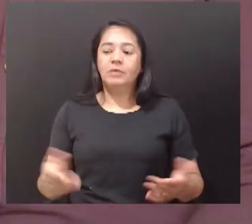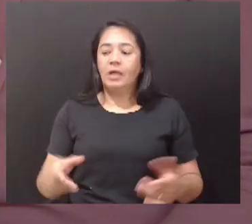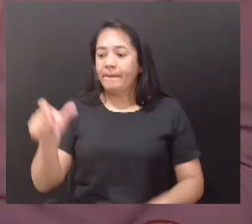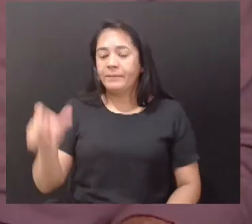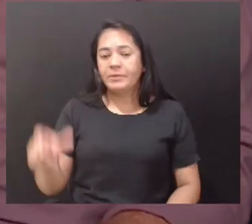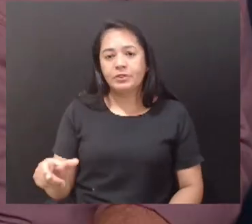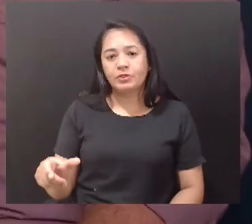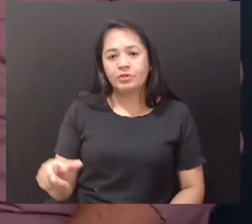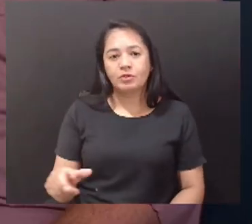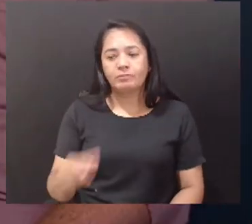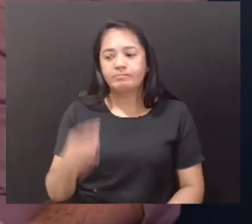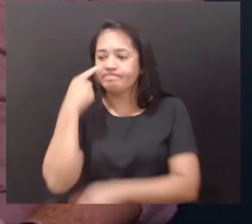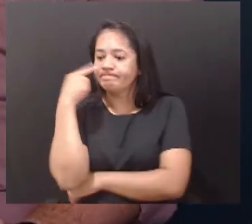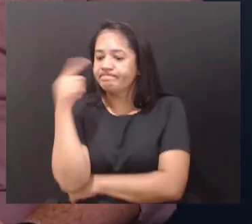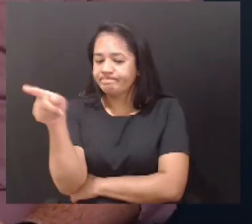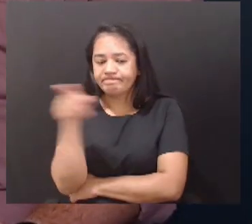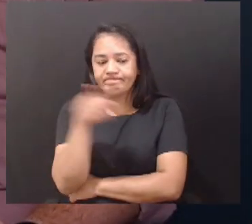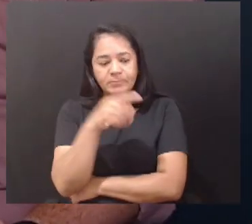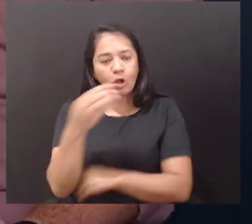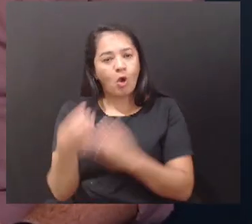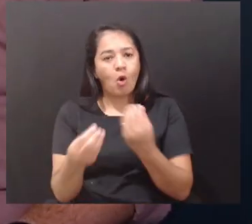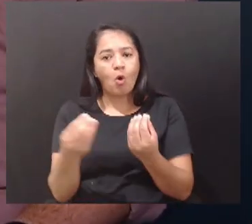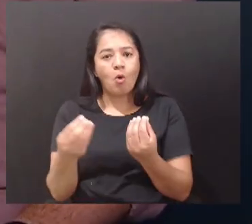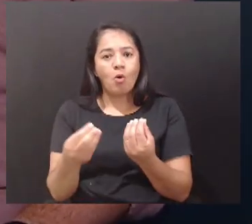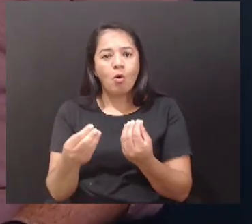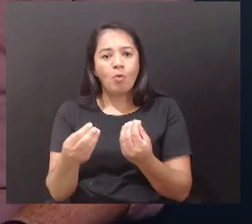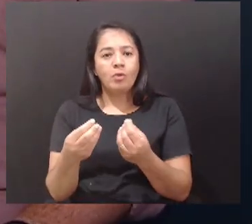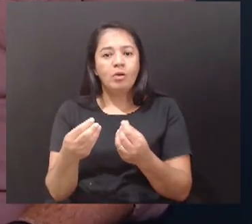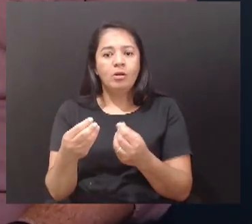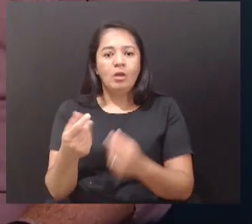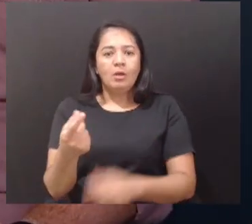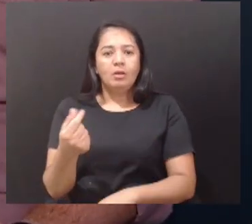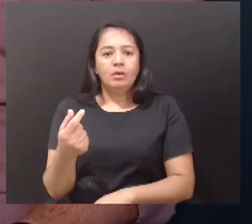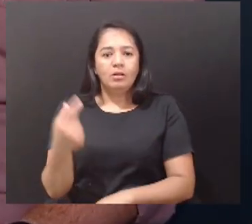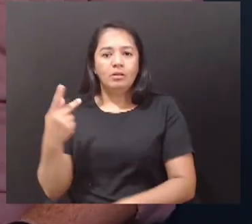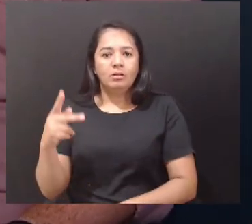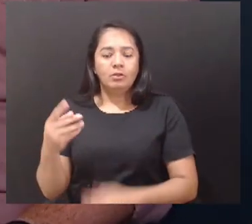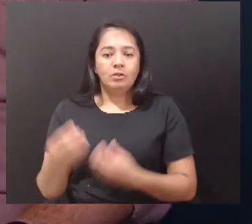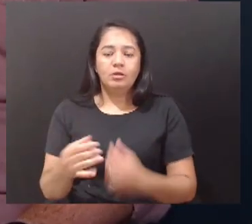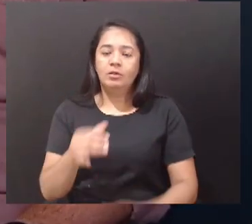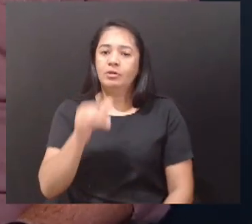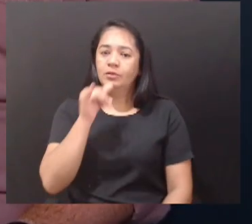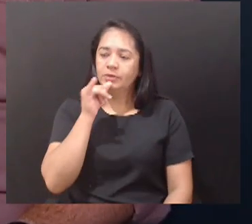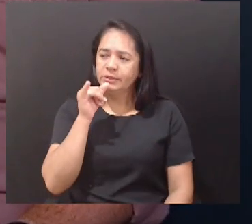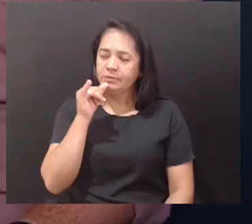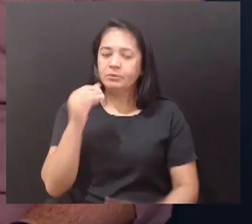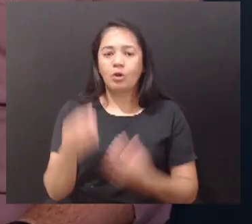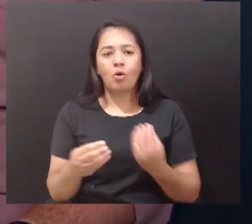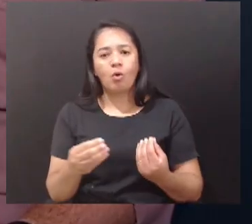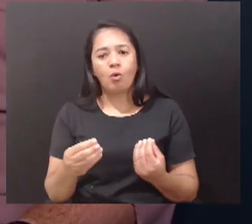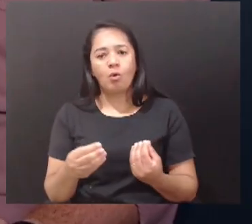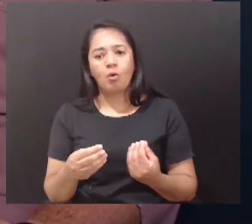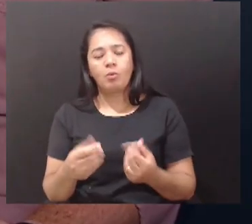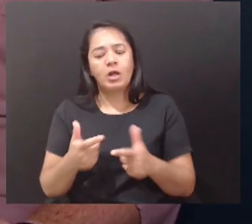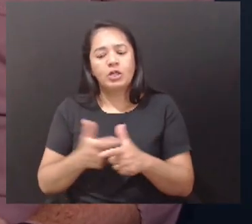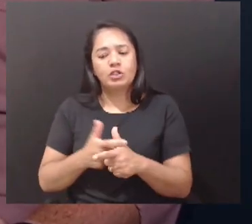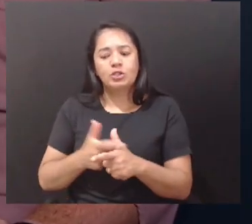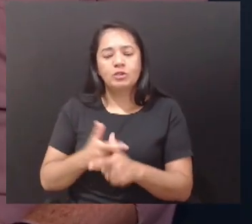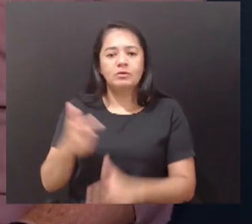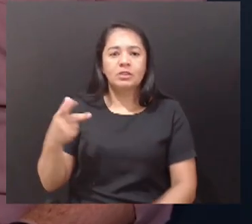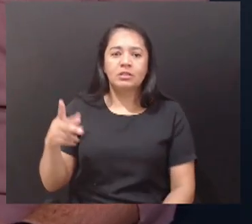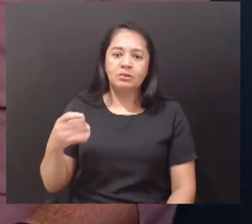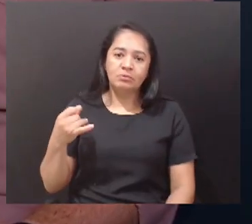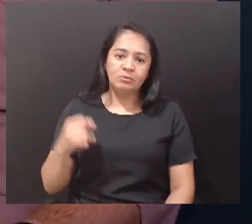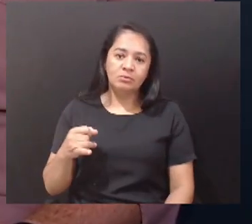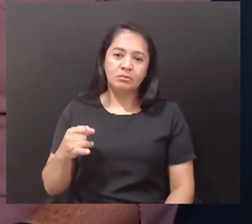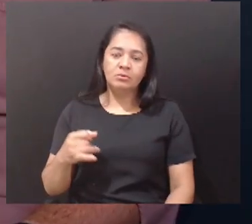precisa ver? Ela precisa ver como que está a situação financeira dela, por exemplo, ver como que está a situação da dívida dela, se realmente vale a pena.